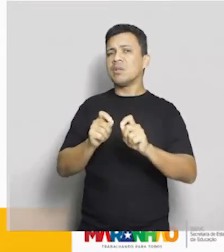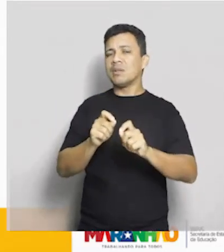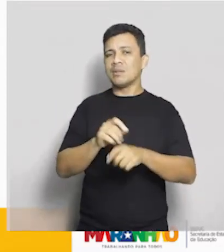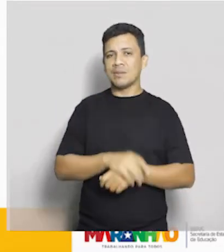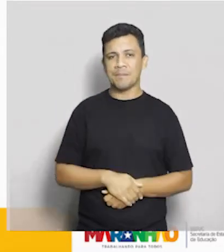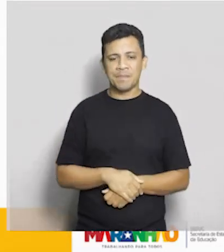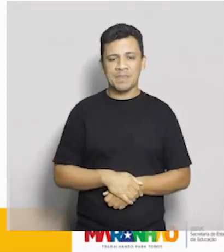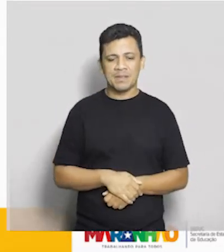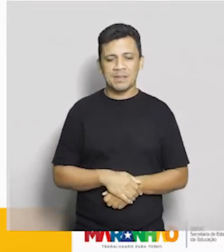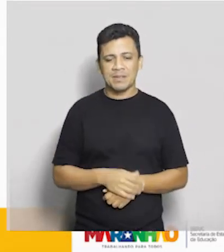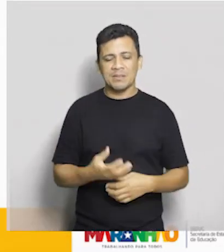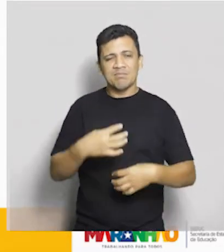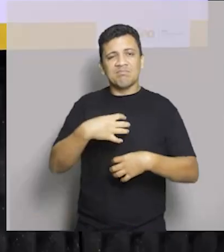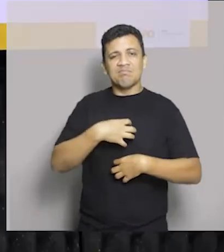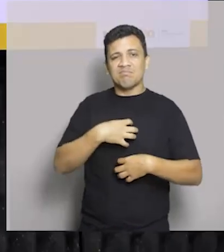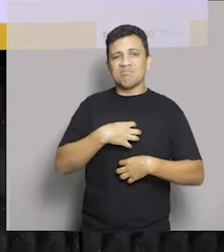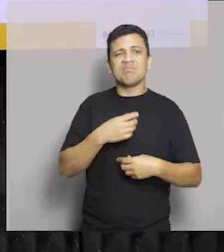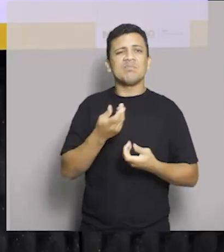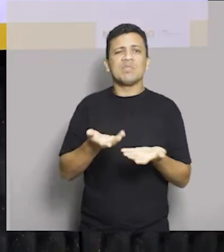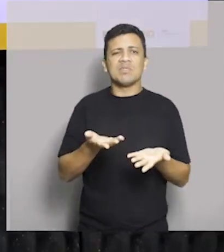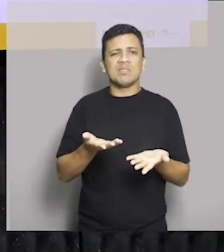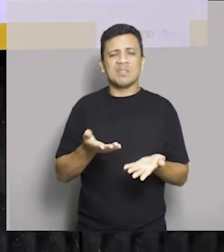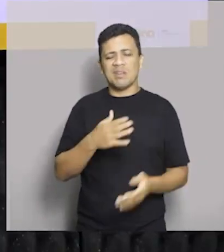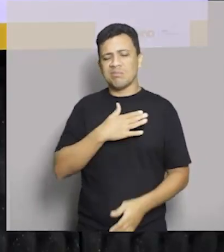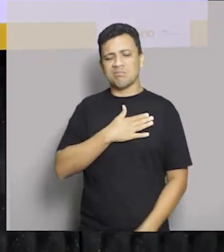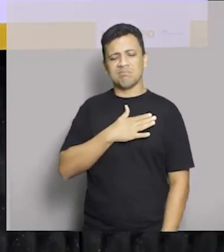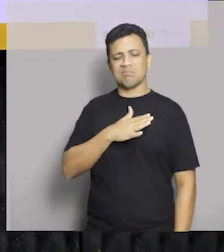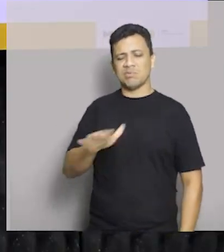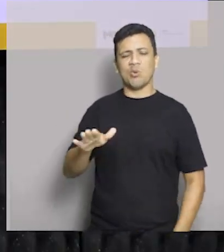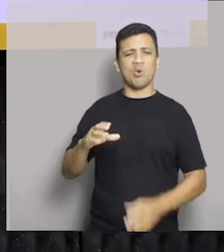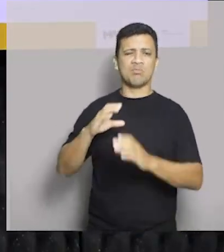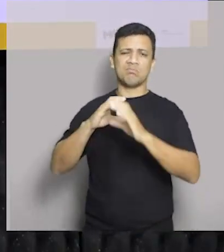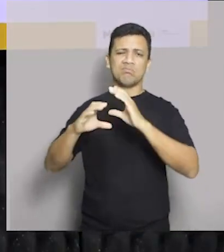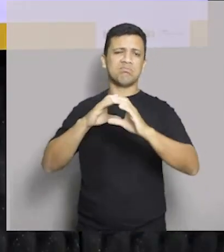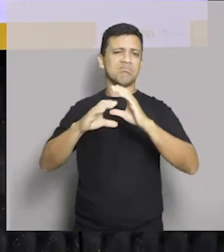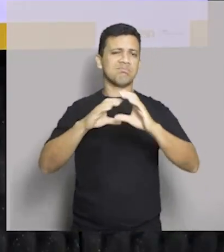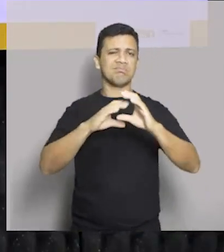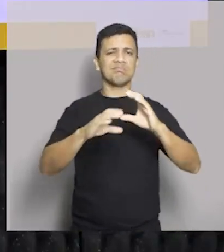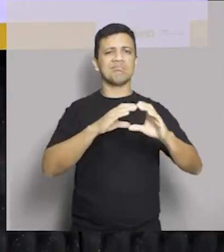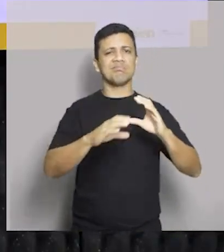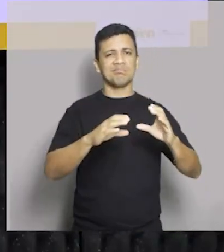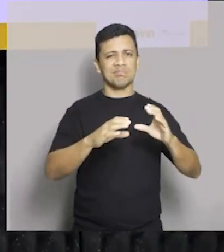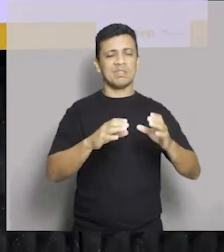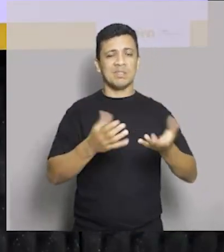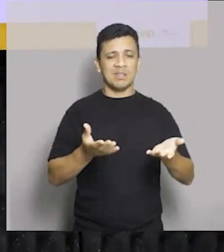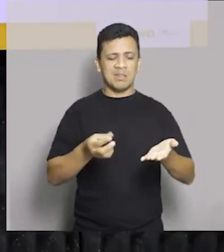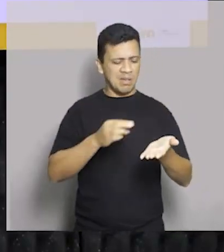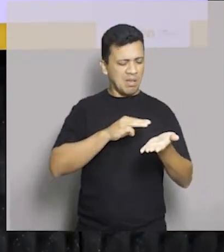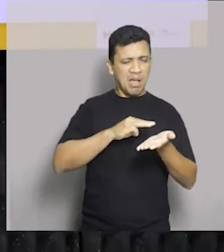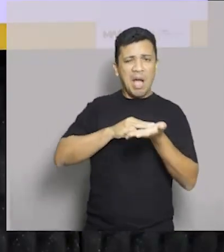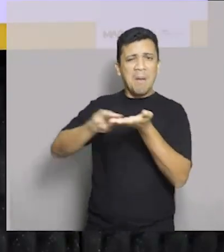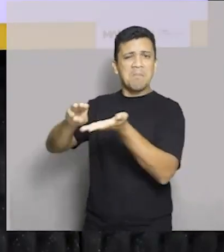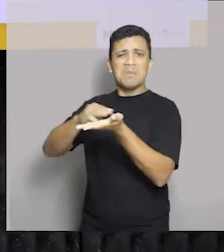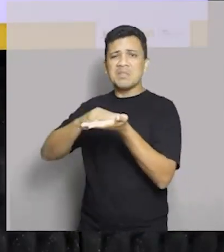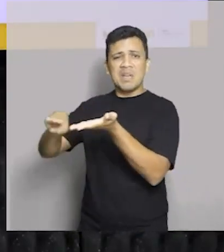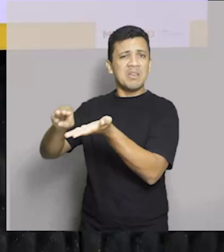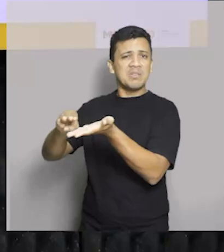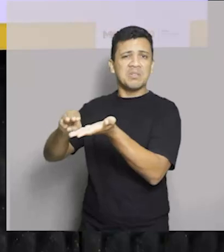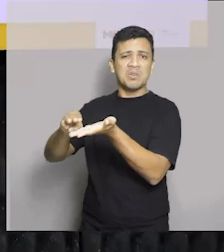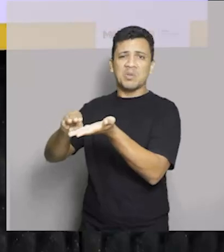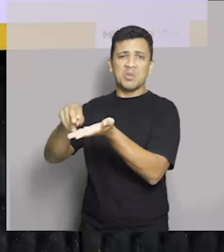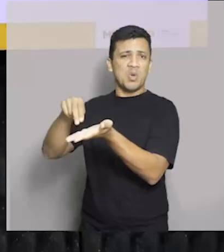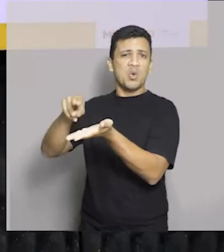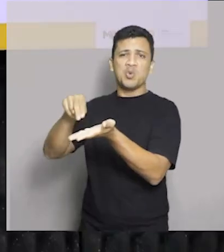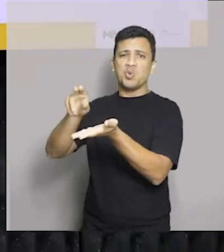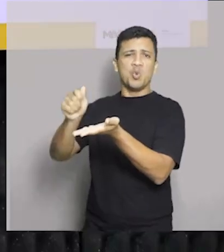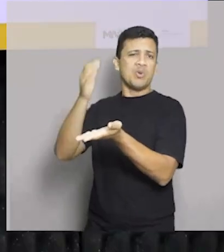está demonstrando esse sentimento de insatisfação com a forma da comunicação. As mensagens que ele manda nunca vão